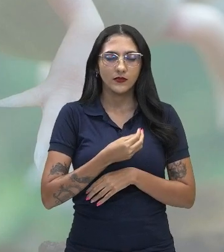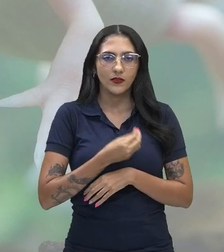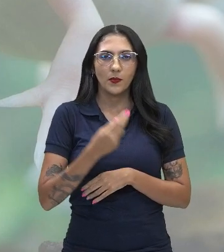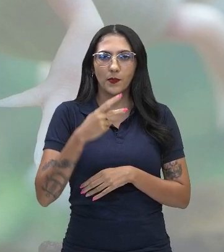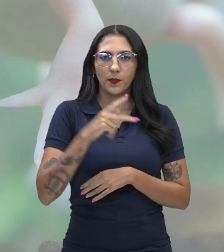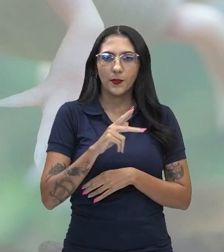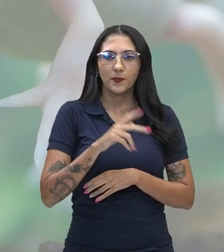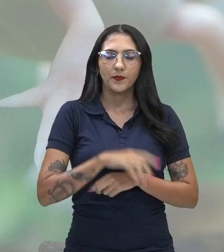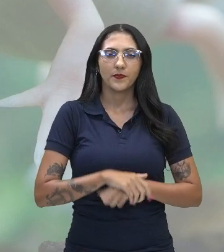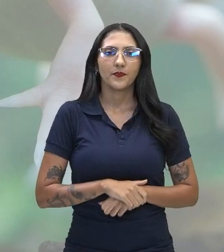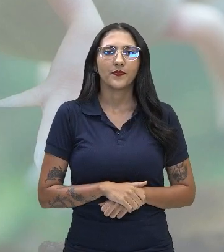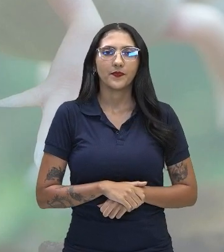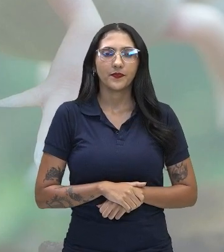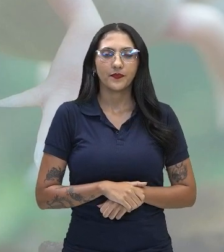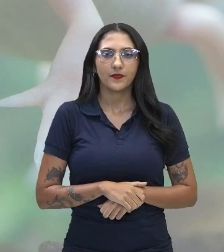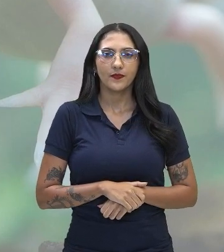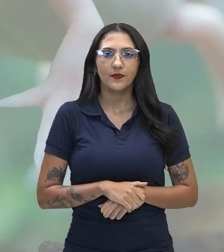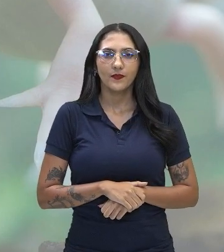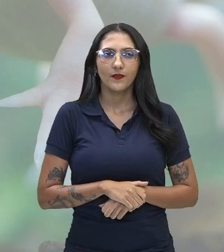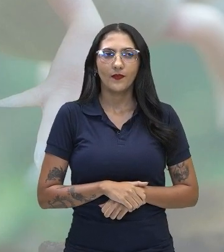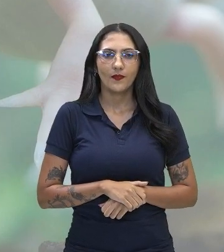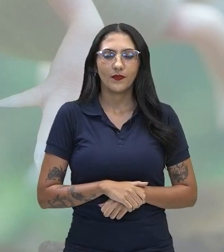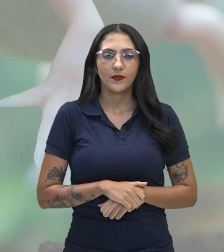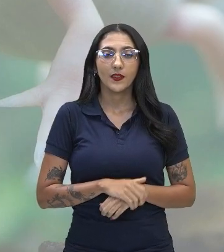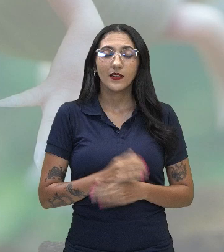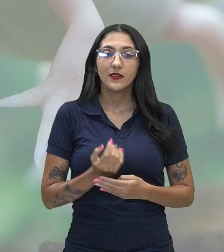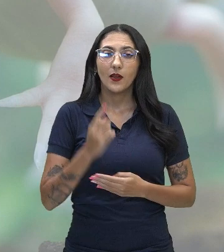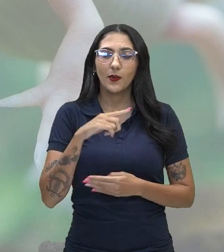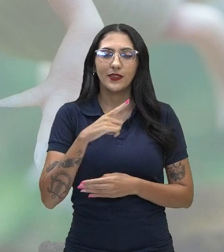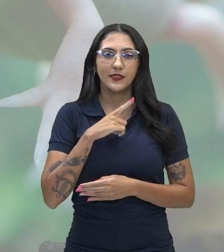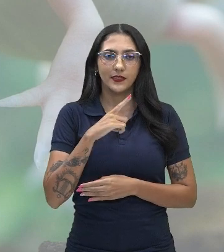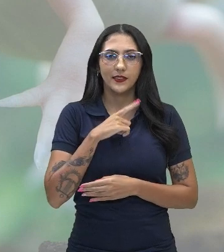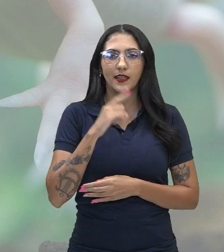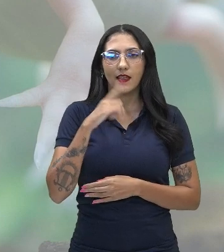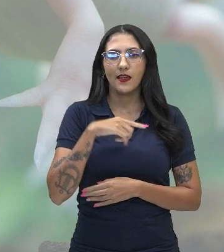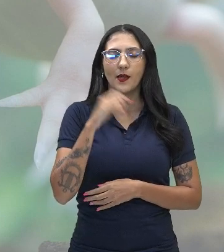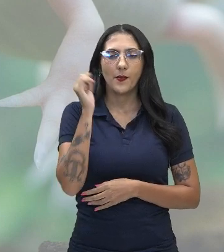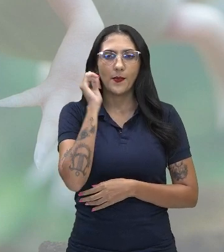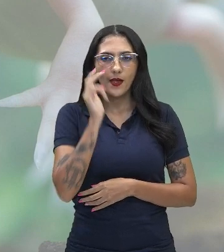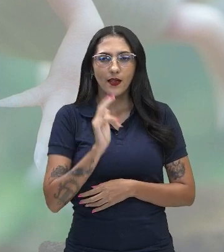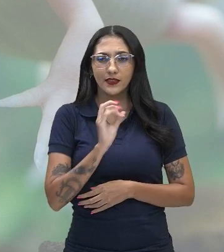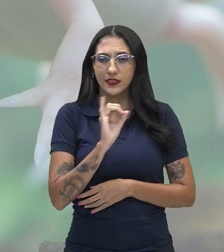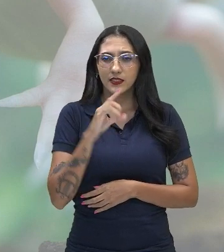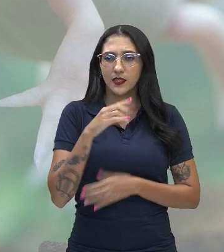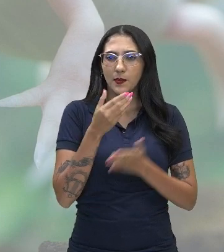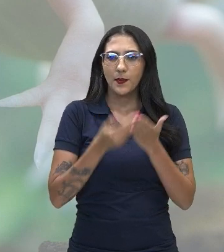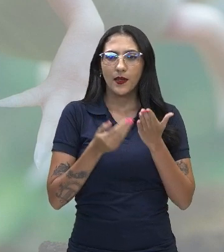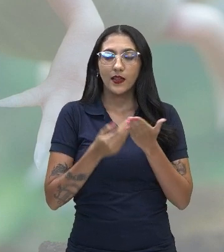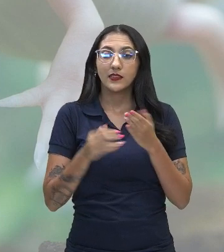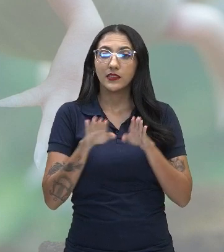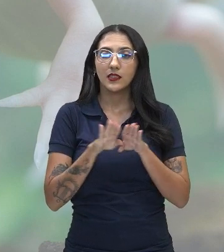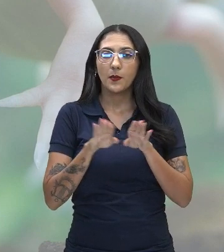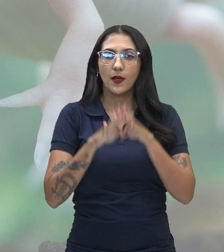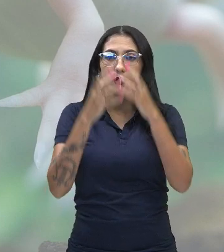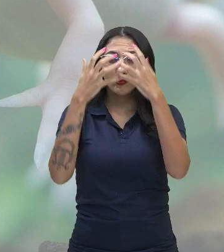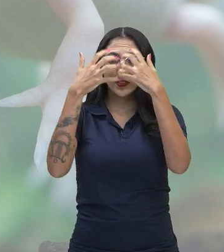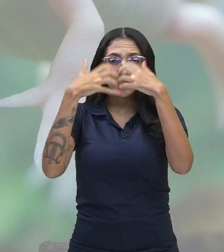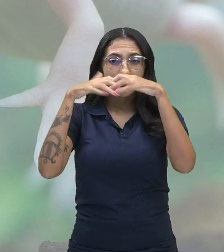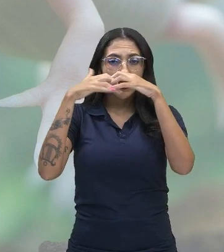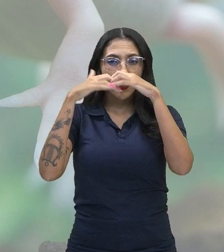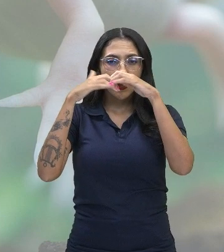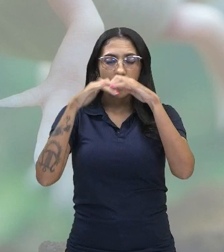pessoal? Ela tem esse superpoder, então se ela perde qualquer parte ali do corpo, inclusive o cérebro dela, ela